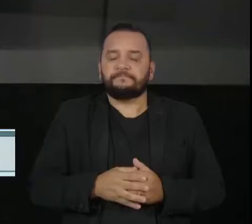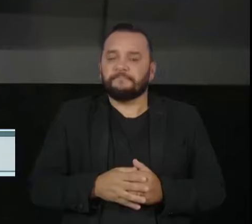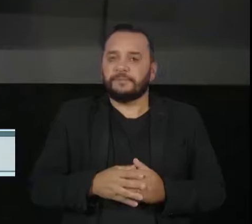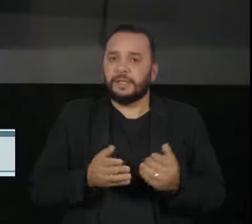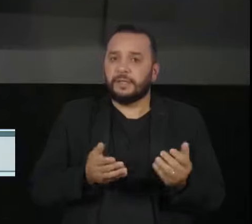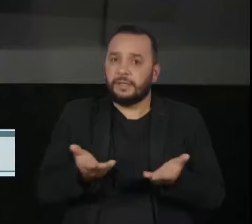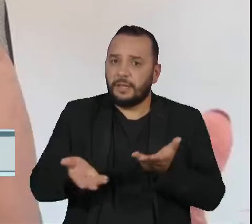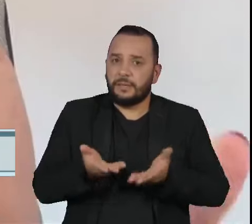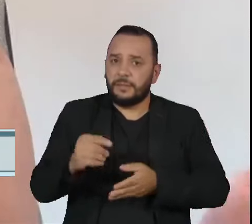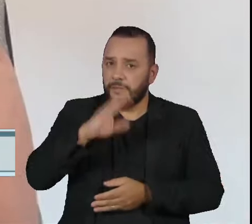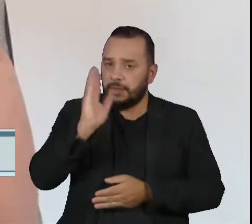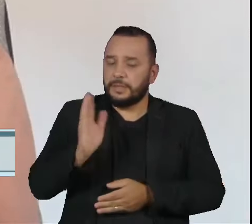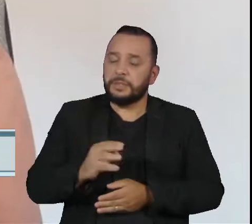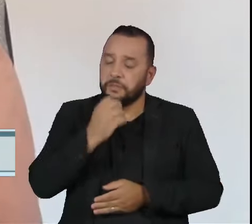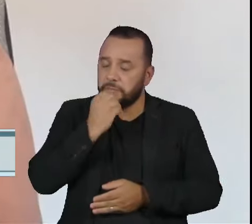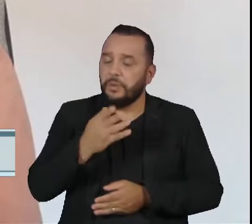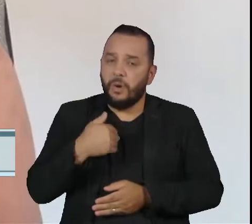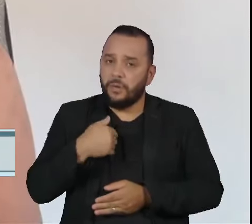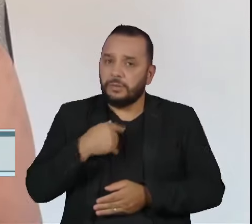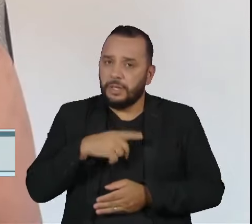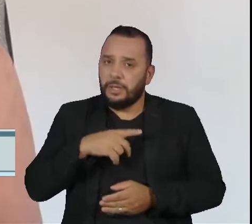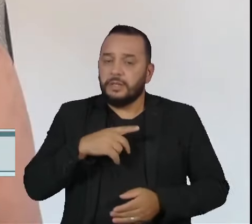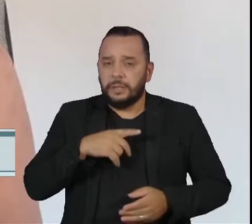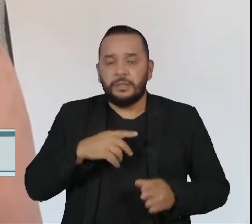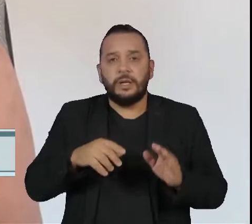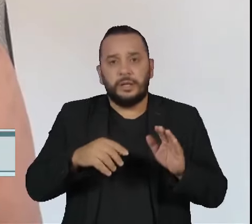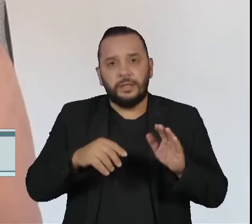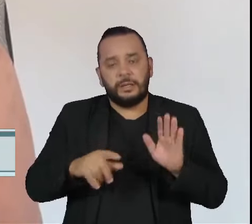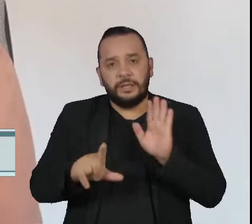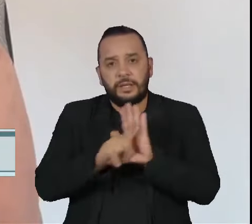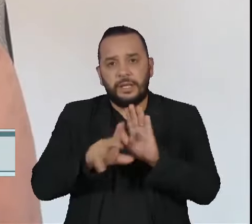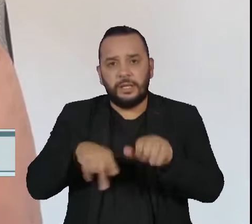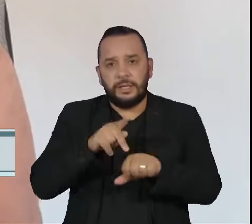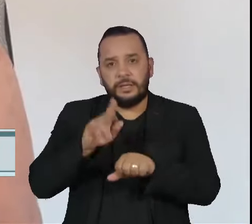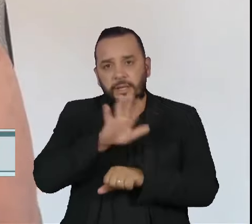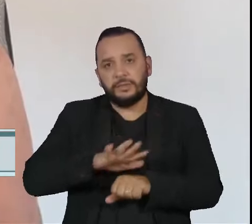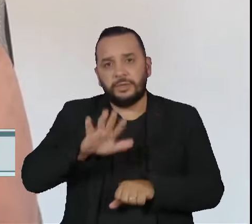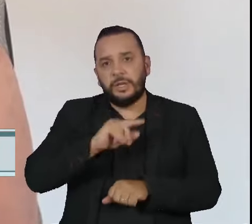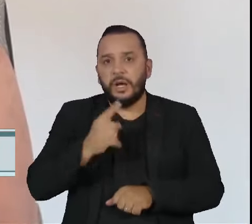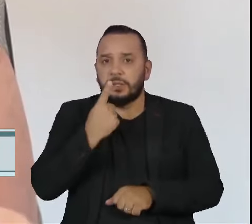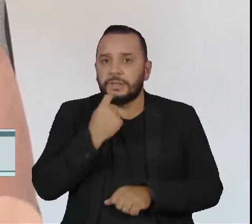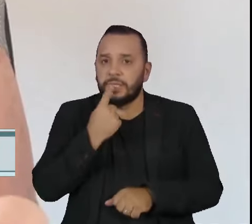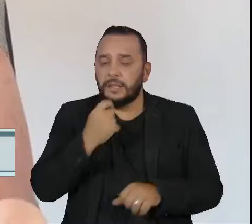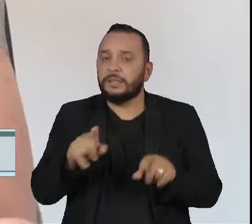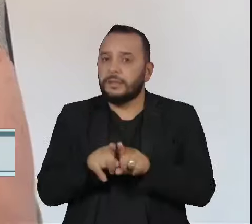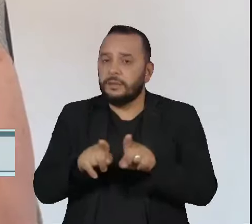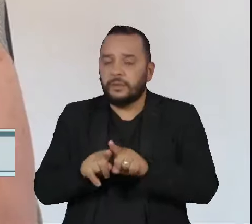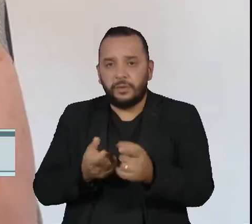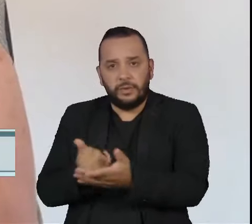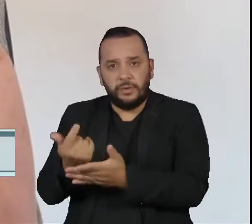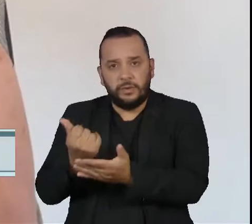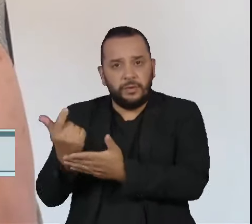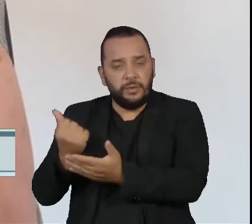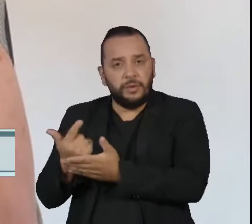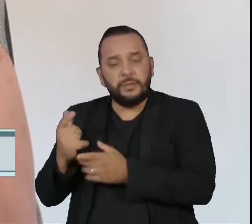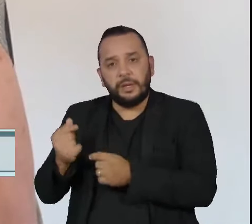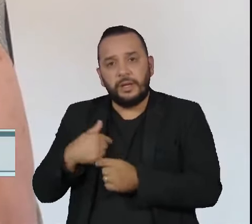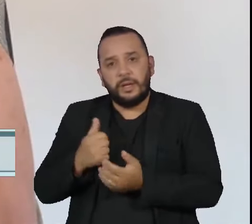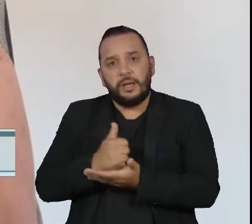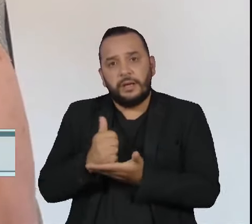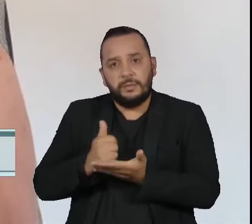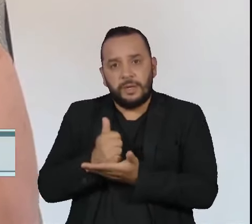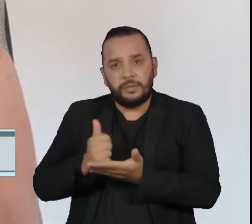muito bem estruturado, a gente tem uma política nacional de sangue, né? As compras de medicação são centralizadas, feitas